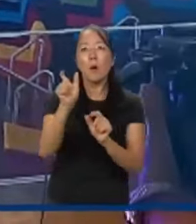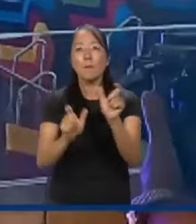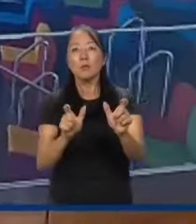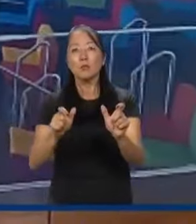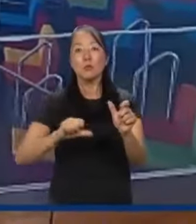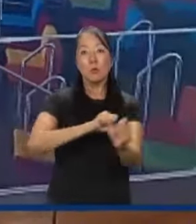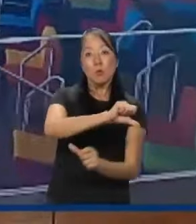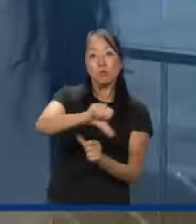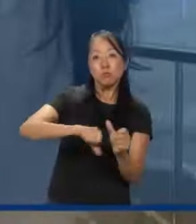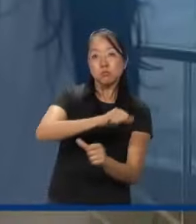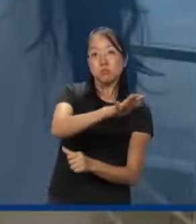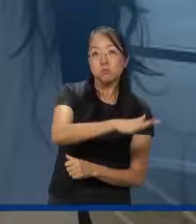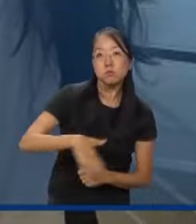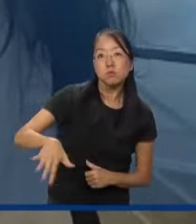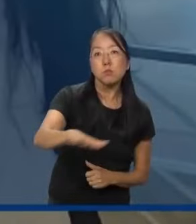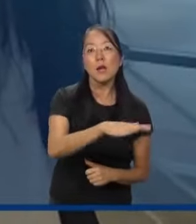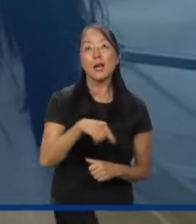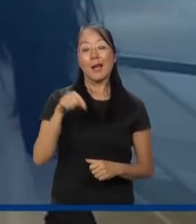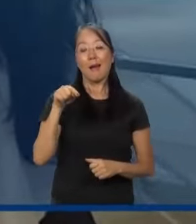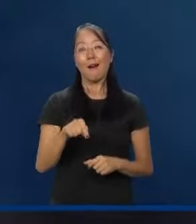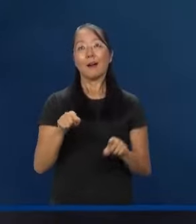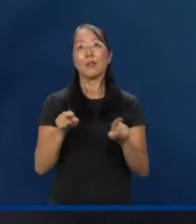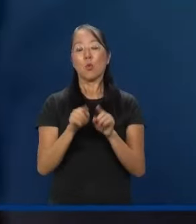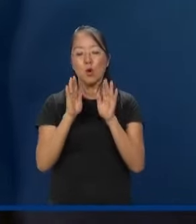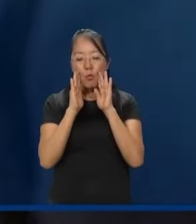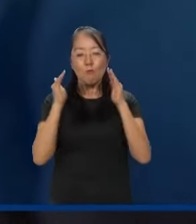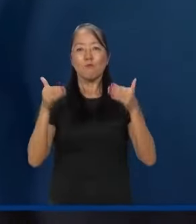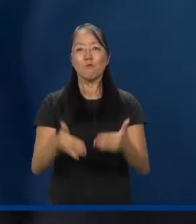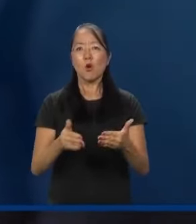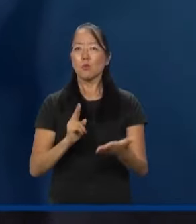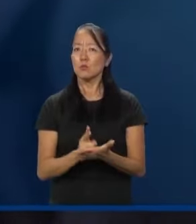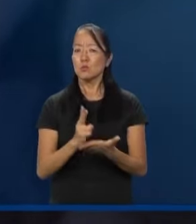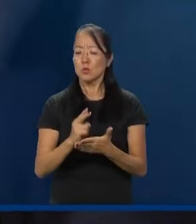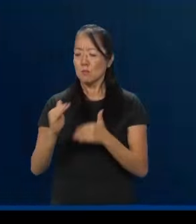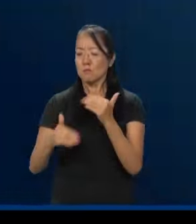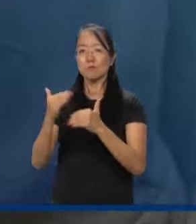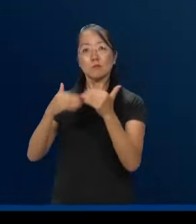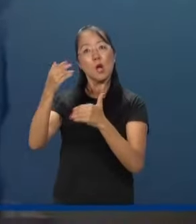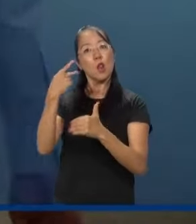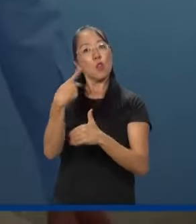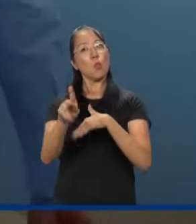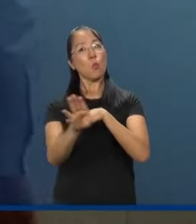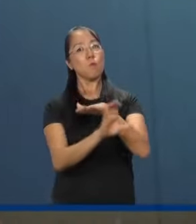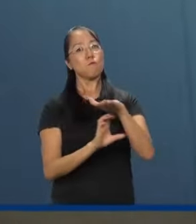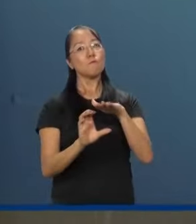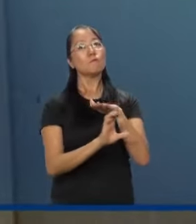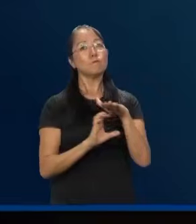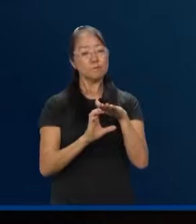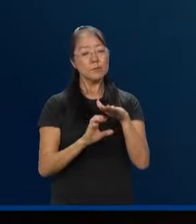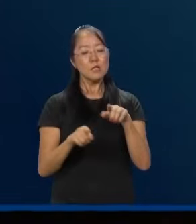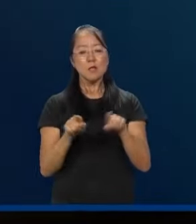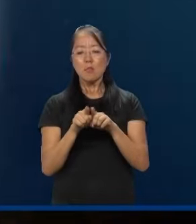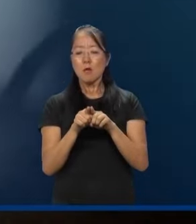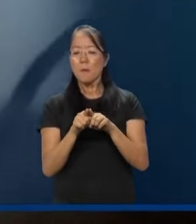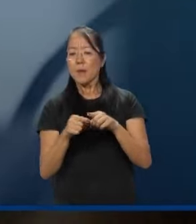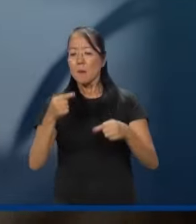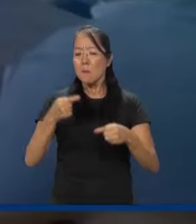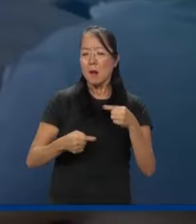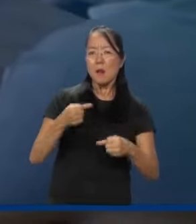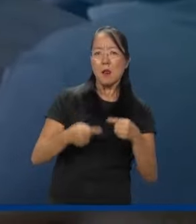mercado. Aqui, o foco é sempre o desenvolvimento da sua empresa. Debater caminhos,